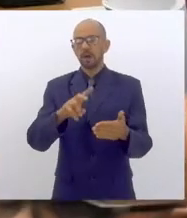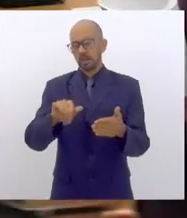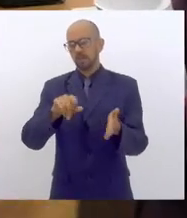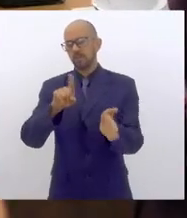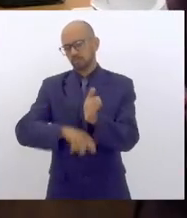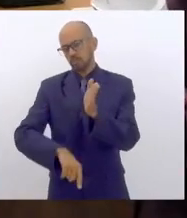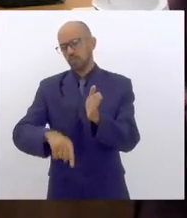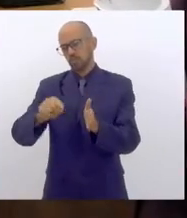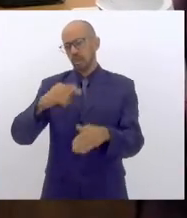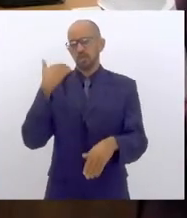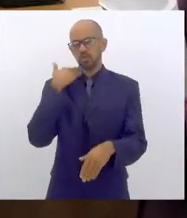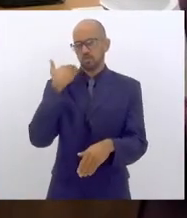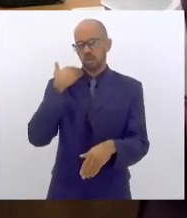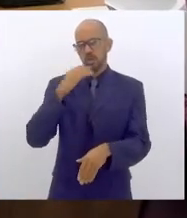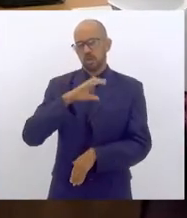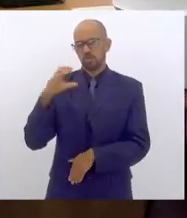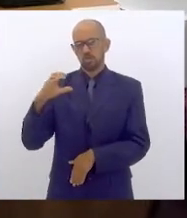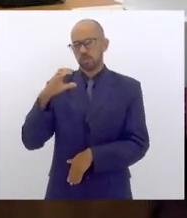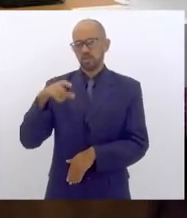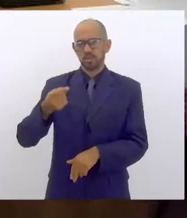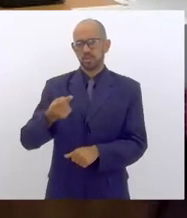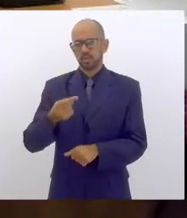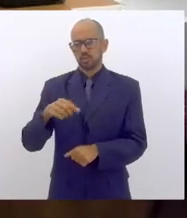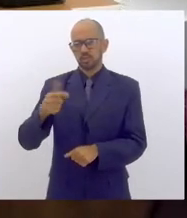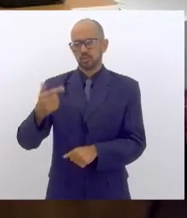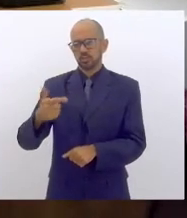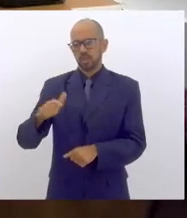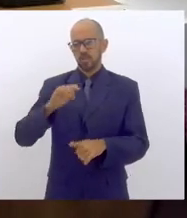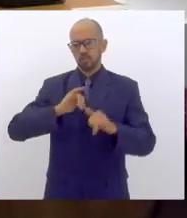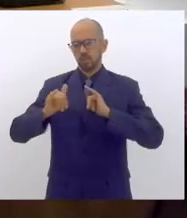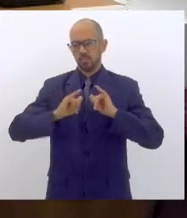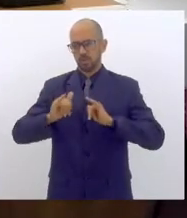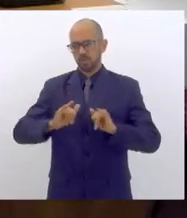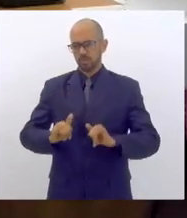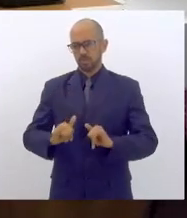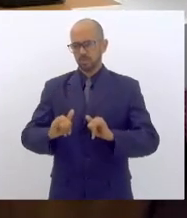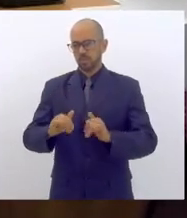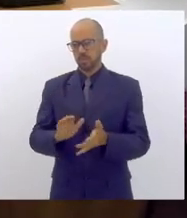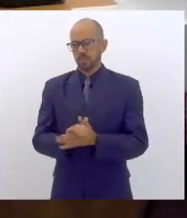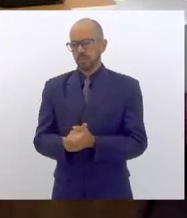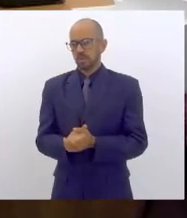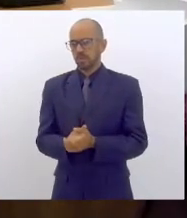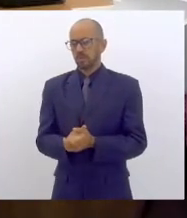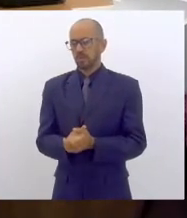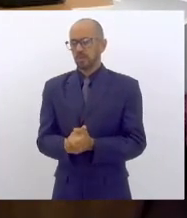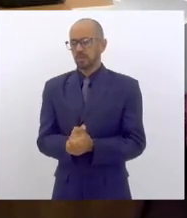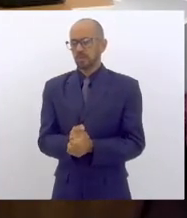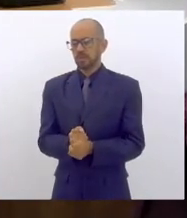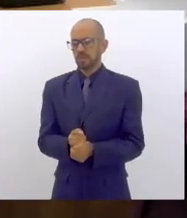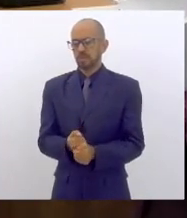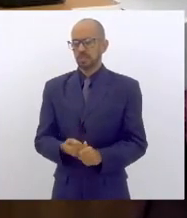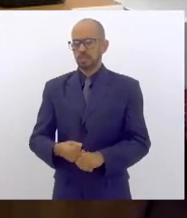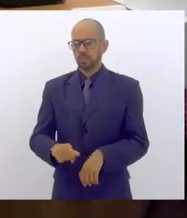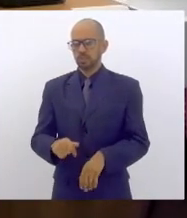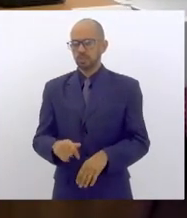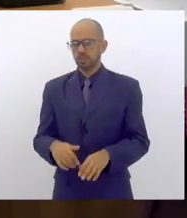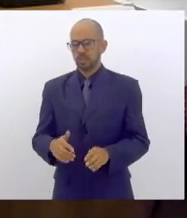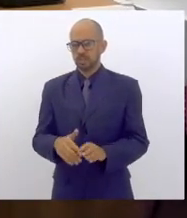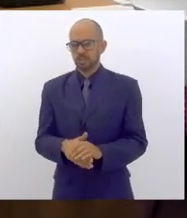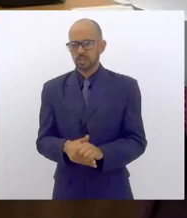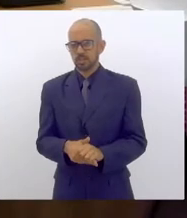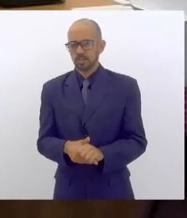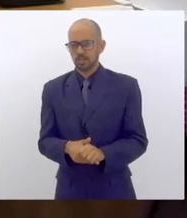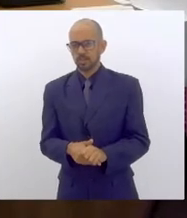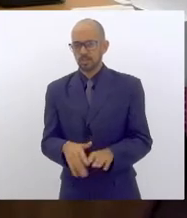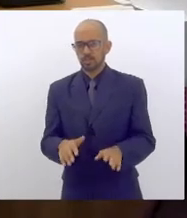na conta bancária das pessoas e não há informações e não há a devida transparência com